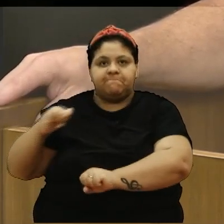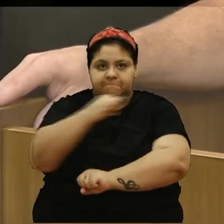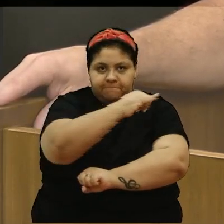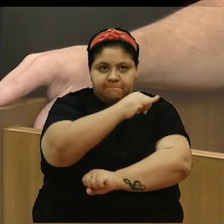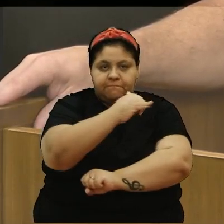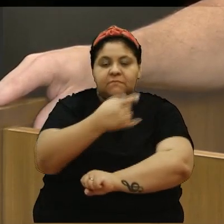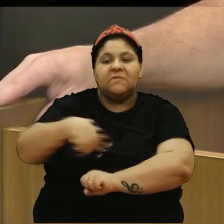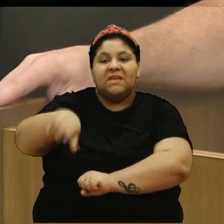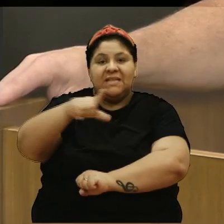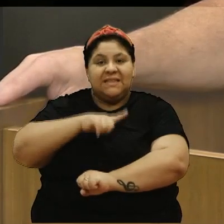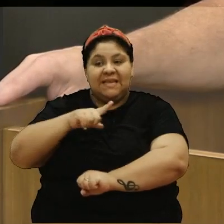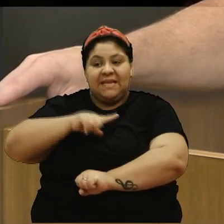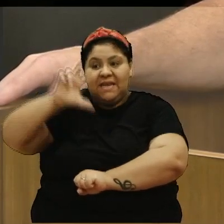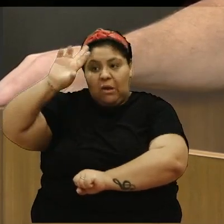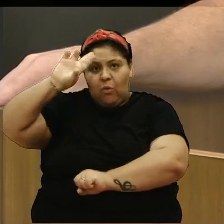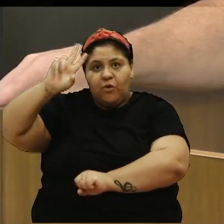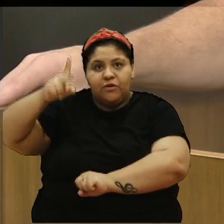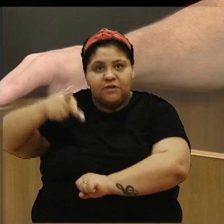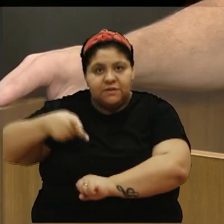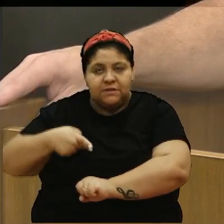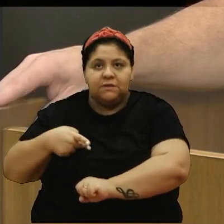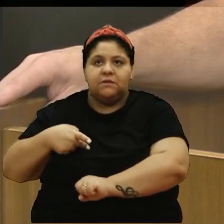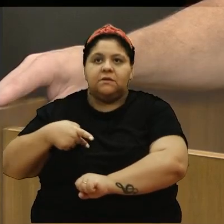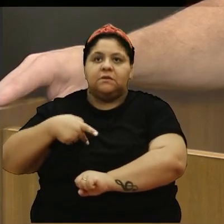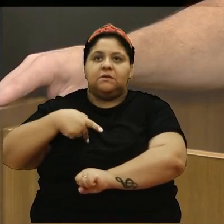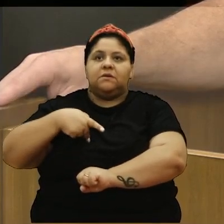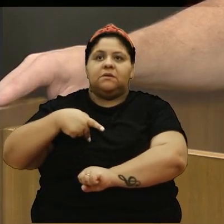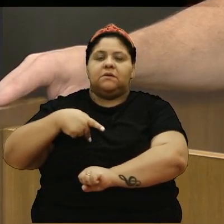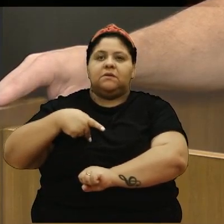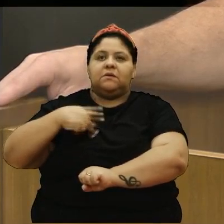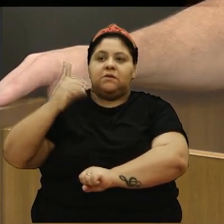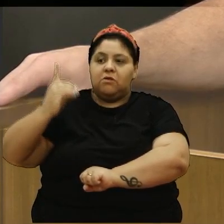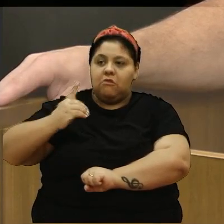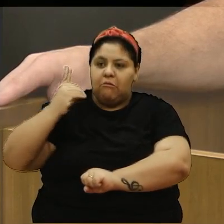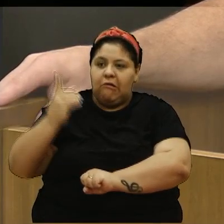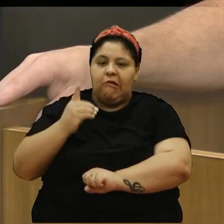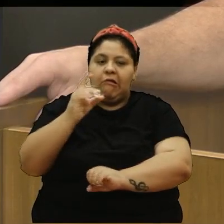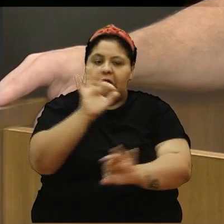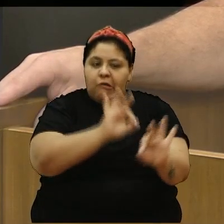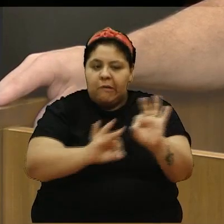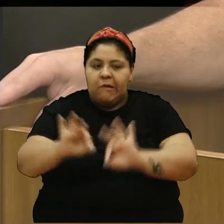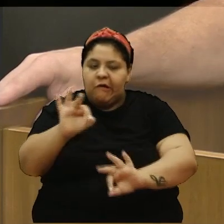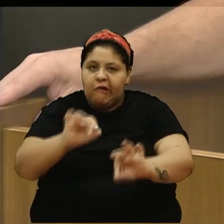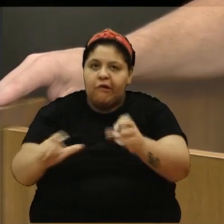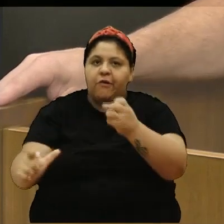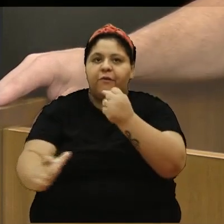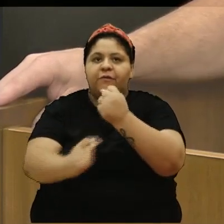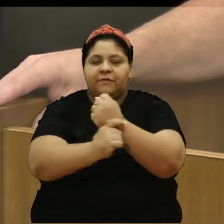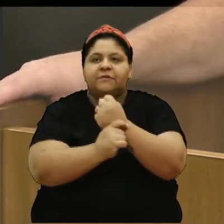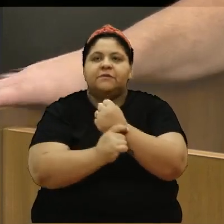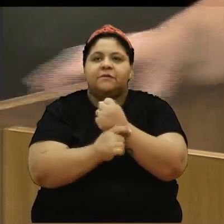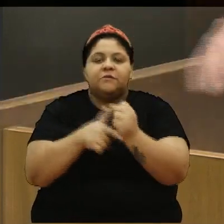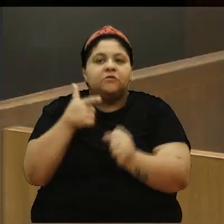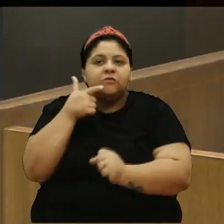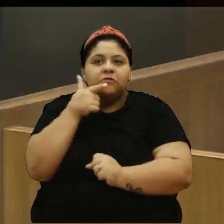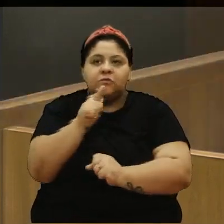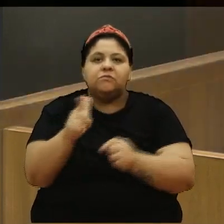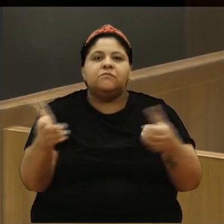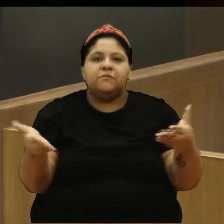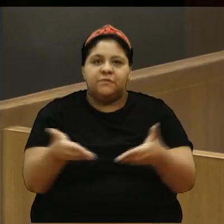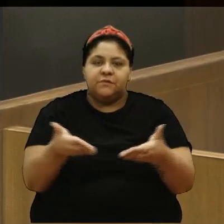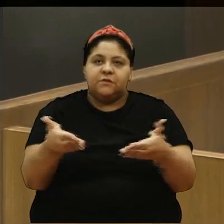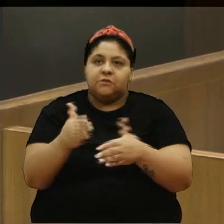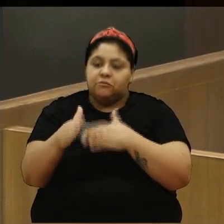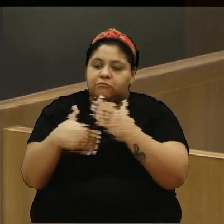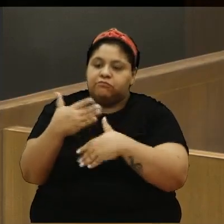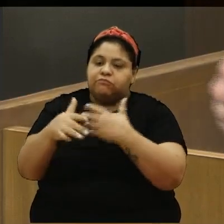a gente tem que reconhecer méritos da Denise Pessoa, que foi lá, costurou e garantiu então que a gente consiga agora